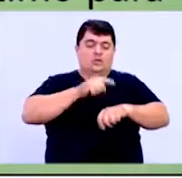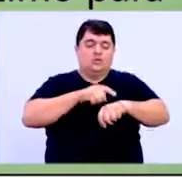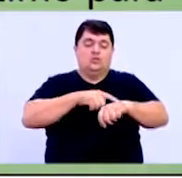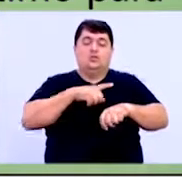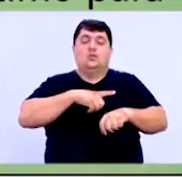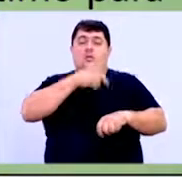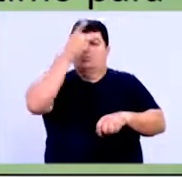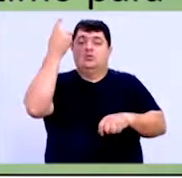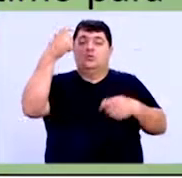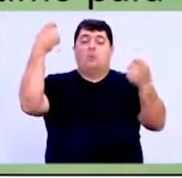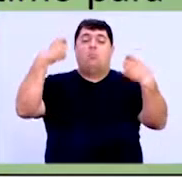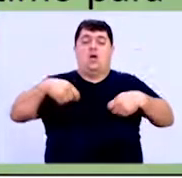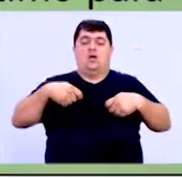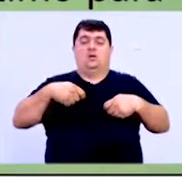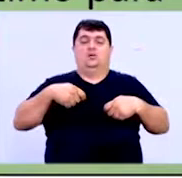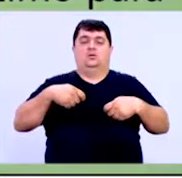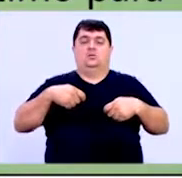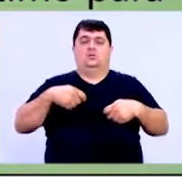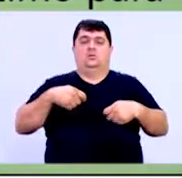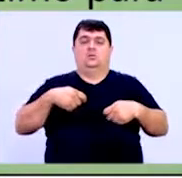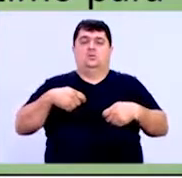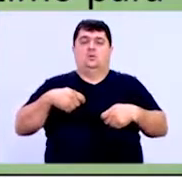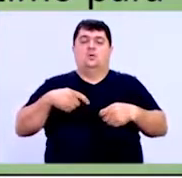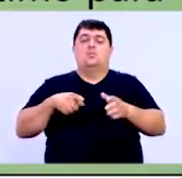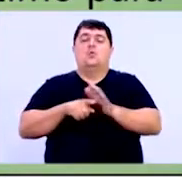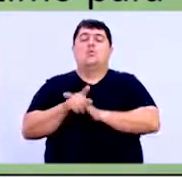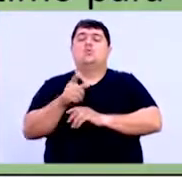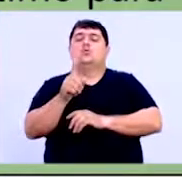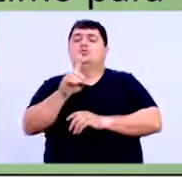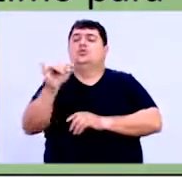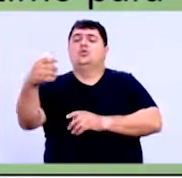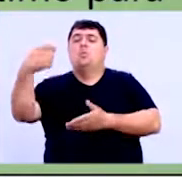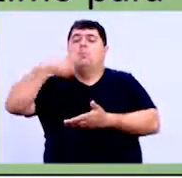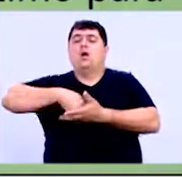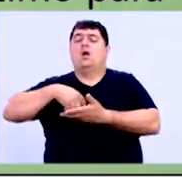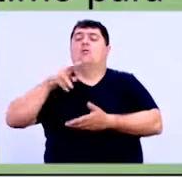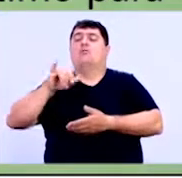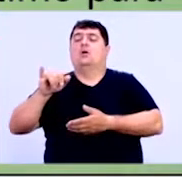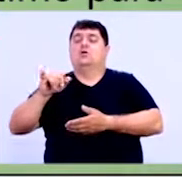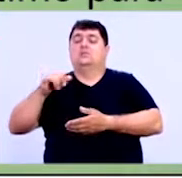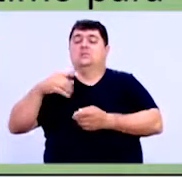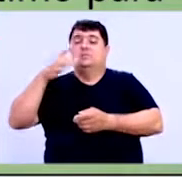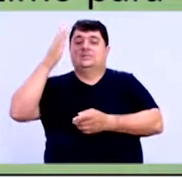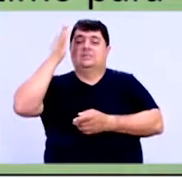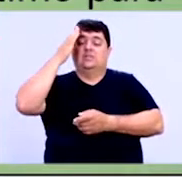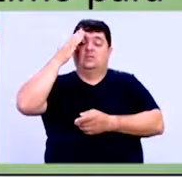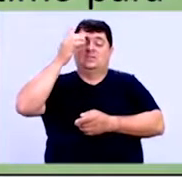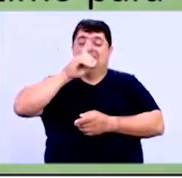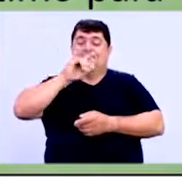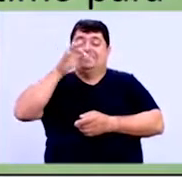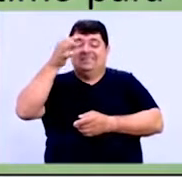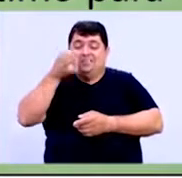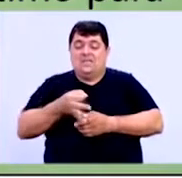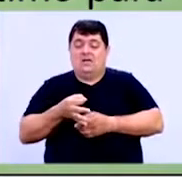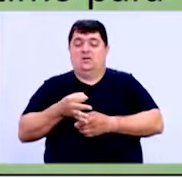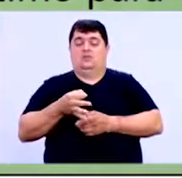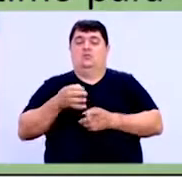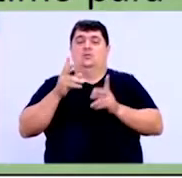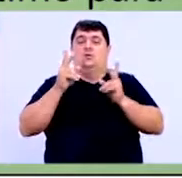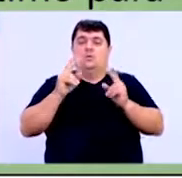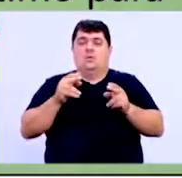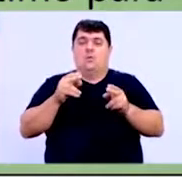de seus clientes, ou mesmo lançar mão de algum empréstimo para cobrir